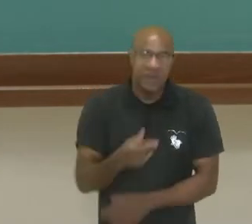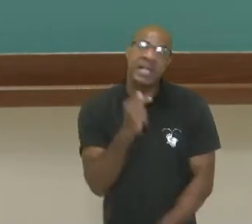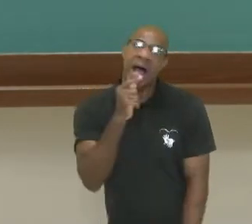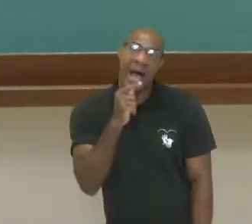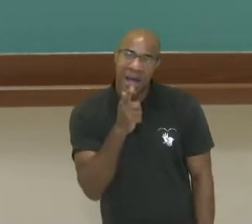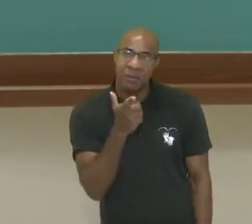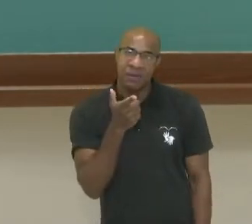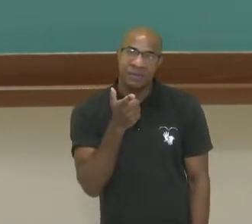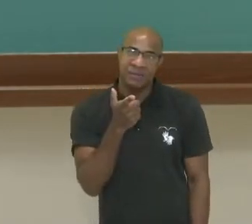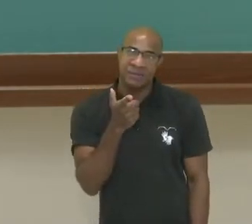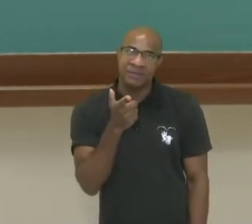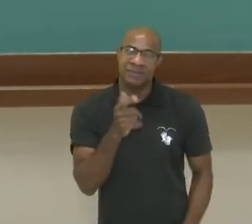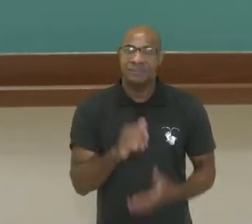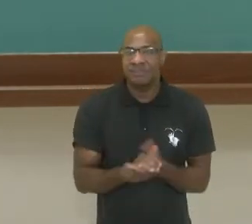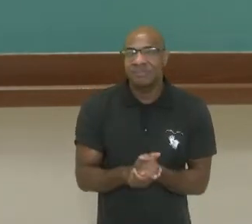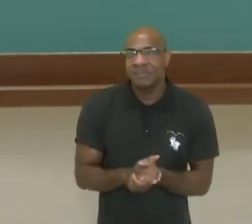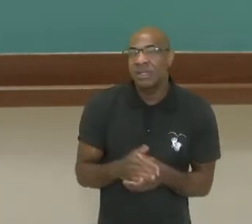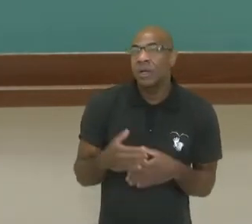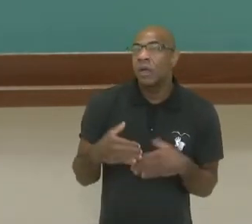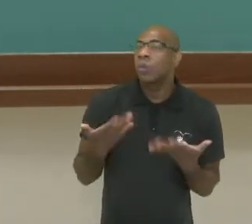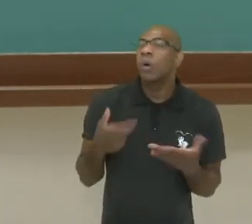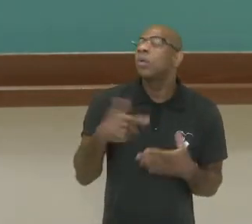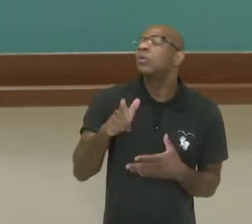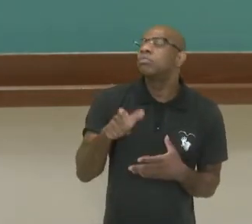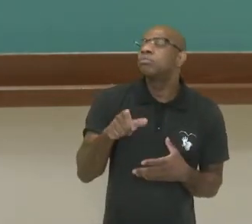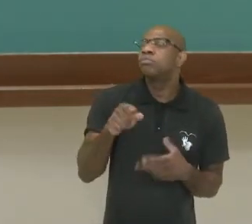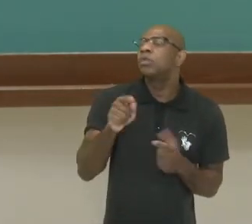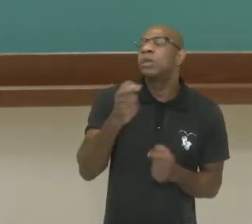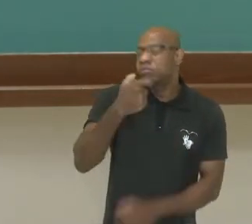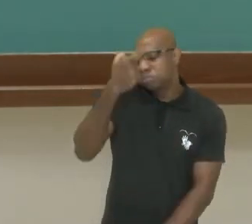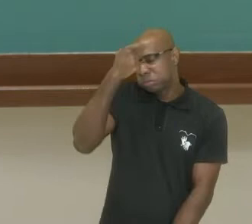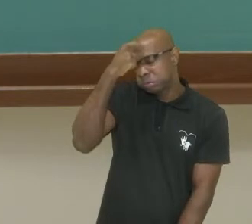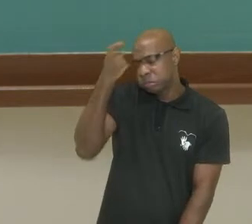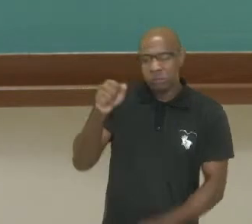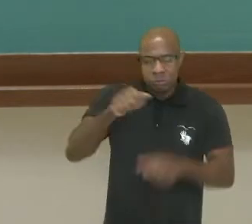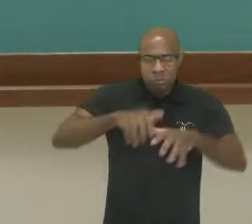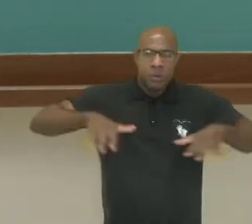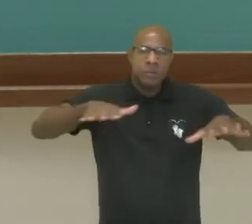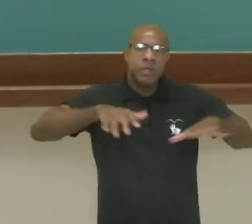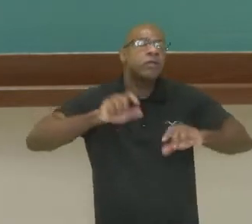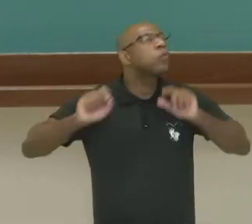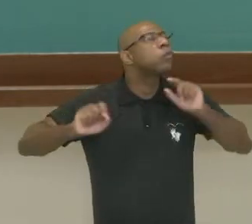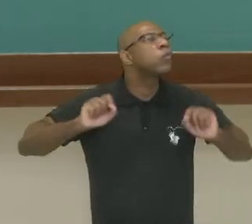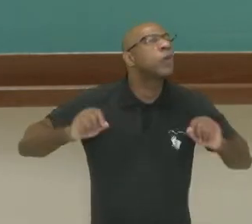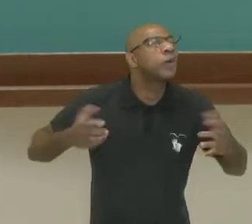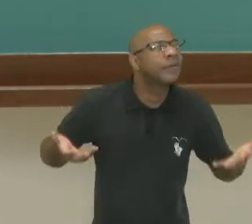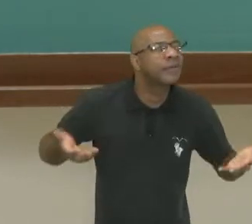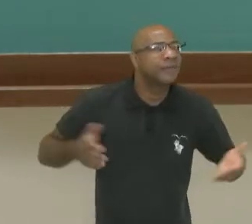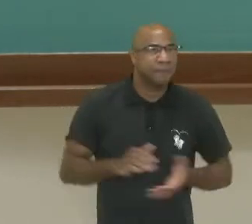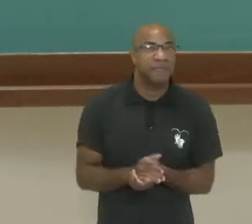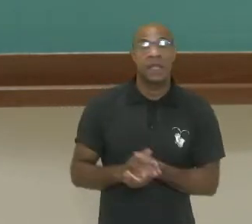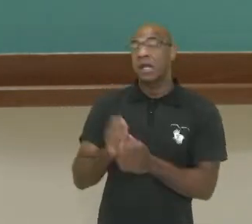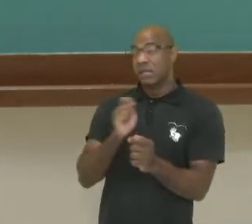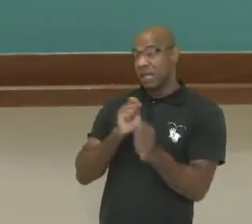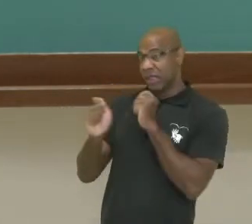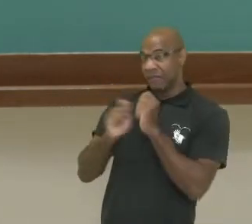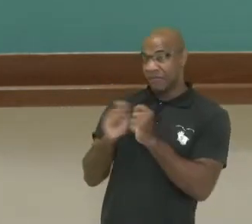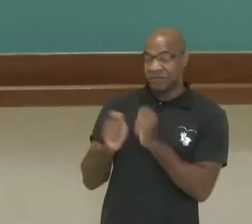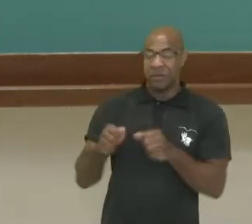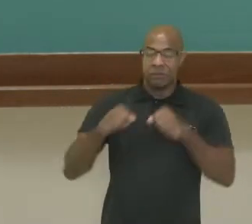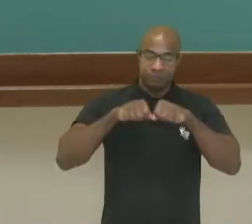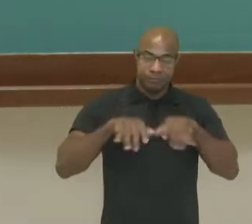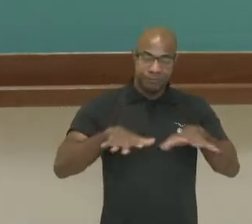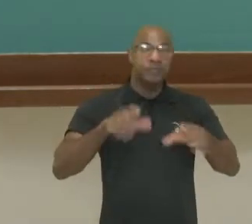água? Qual que é a sua concepção de meio ambiente? Na entrevista, publicada pela